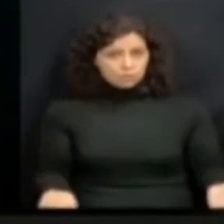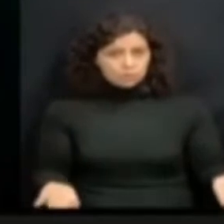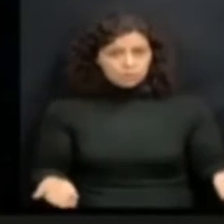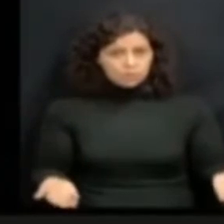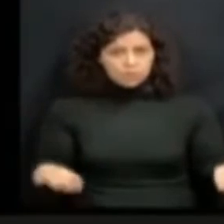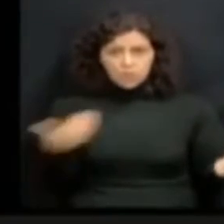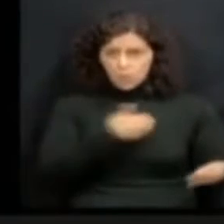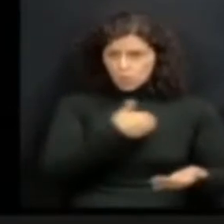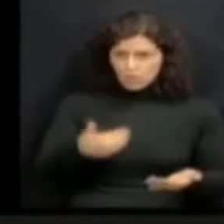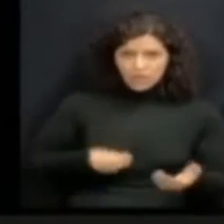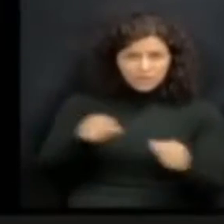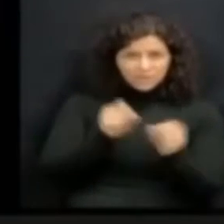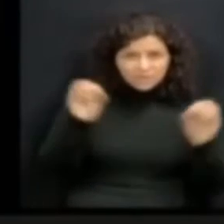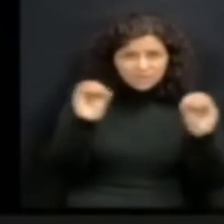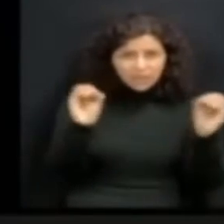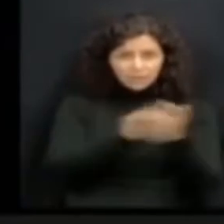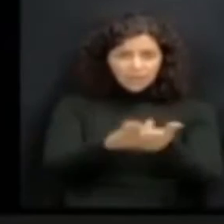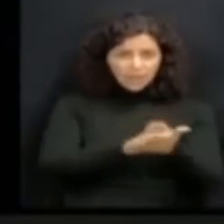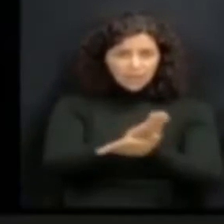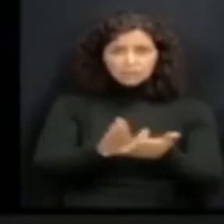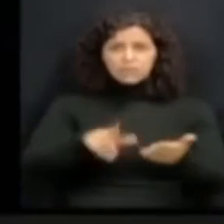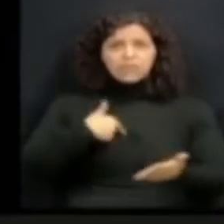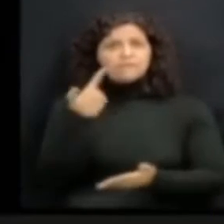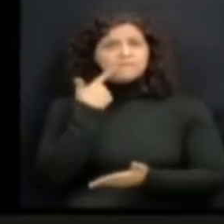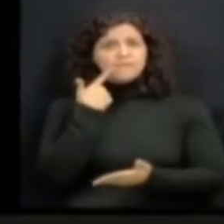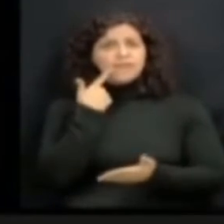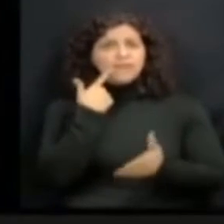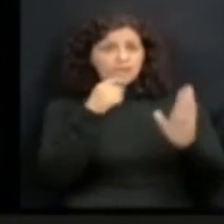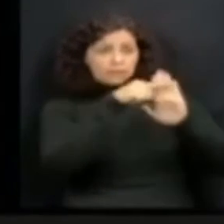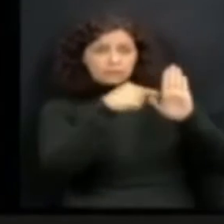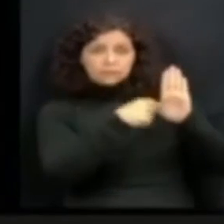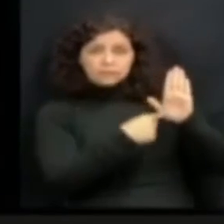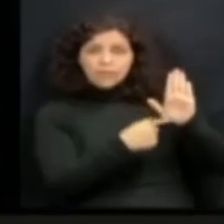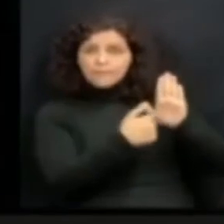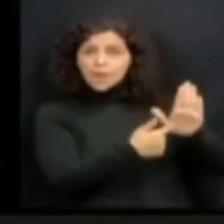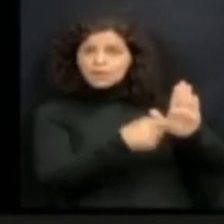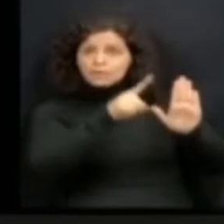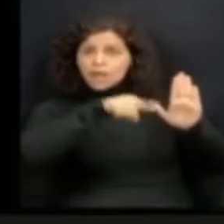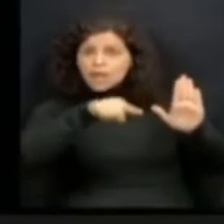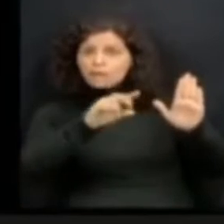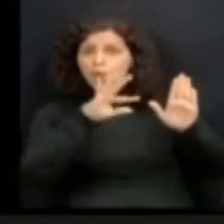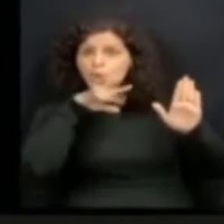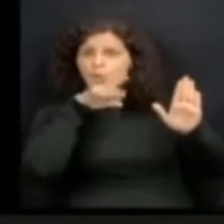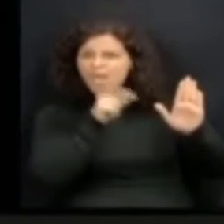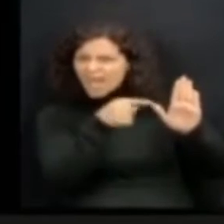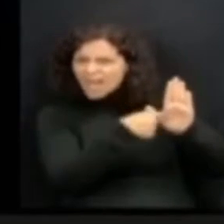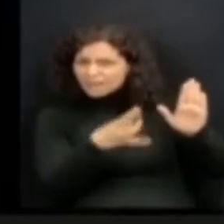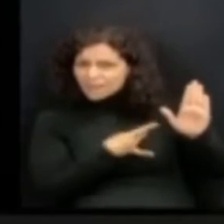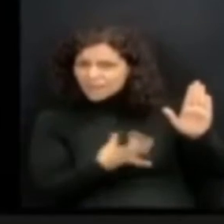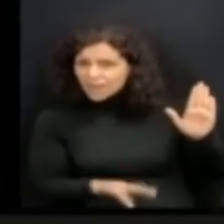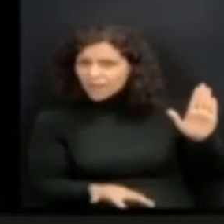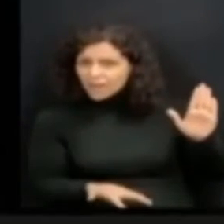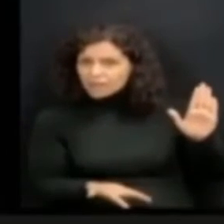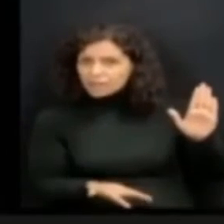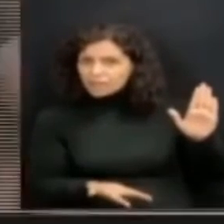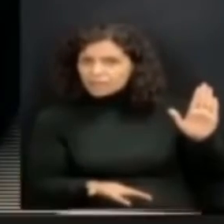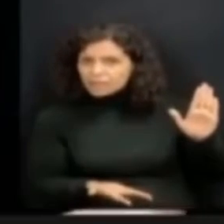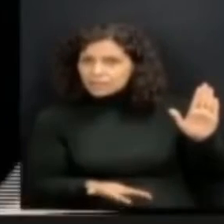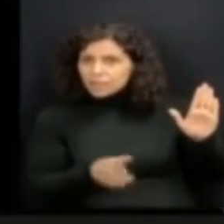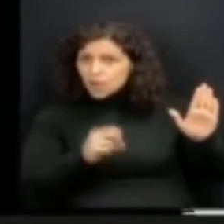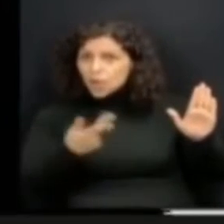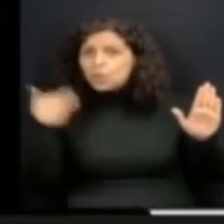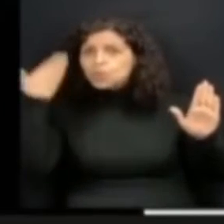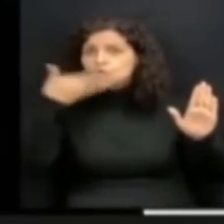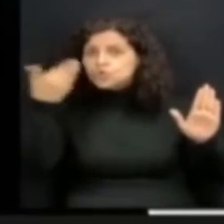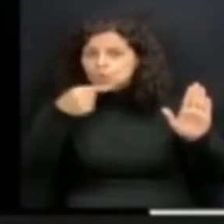um governo que não fez nada. A gente só tem números ruins aqui. Será que é isso mesmo? Ou vale um